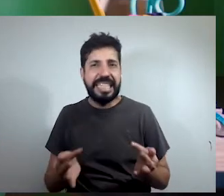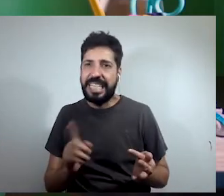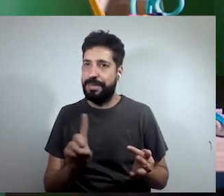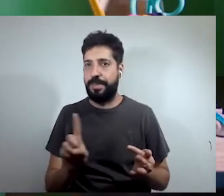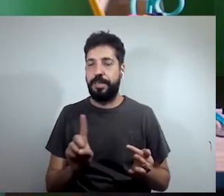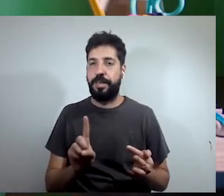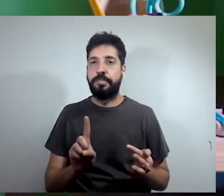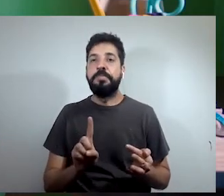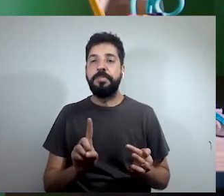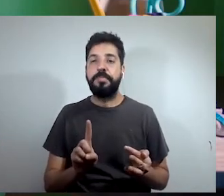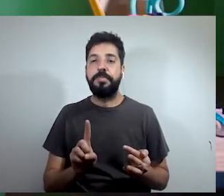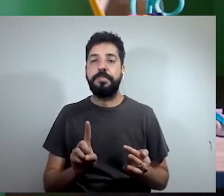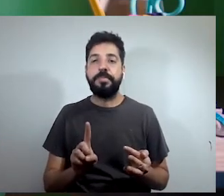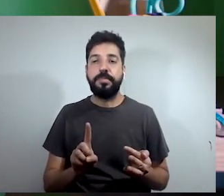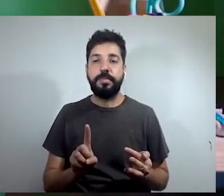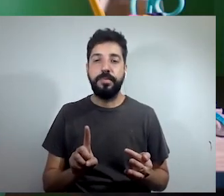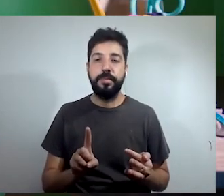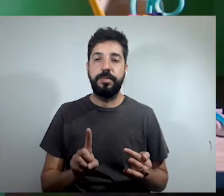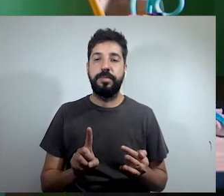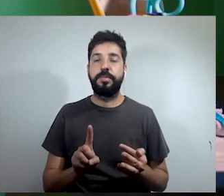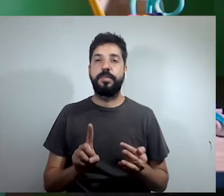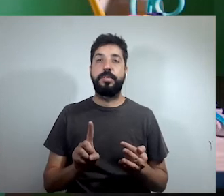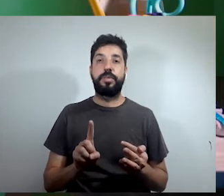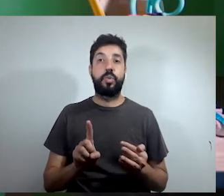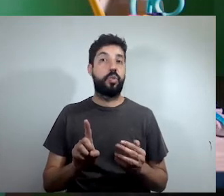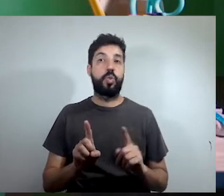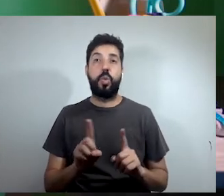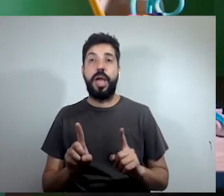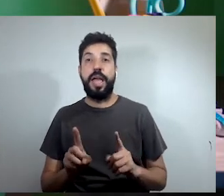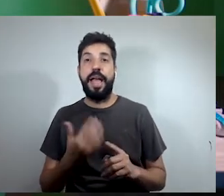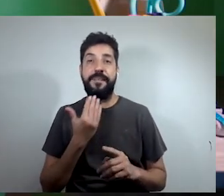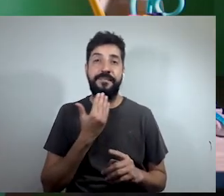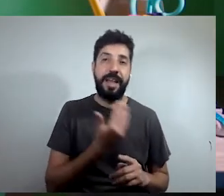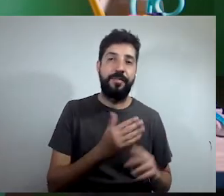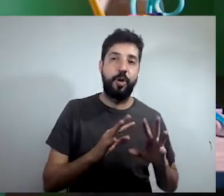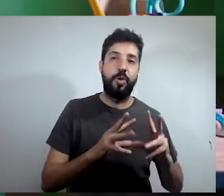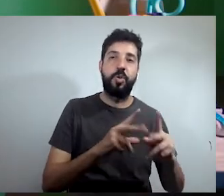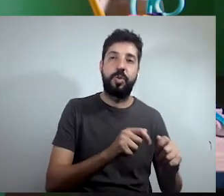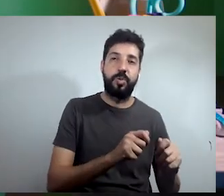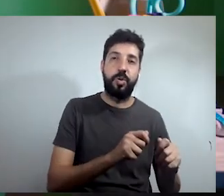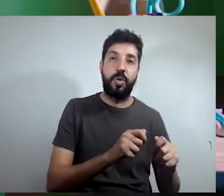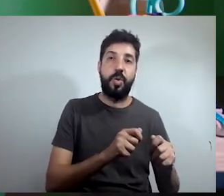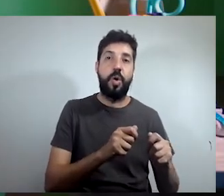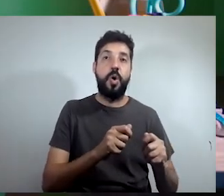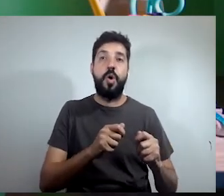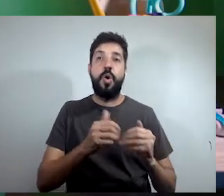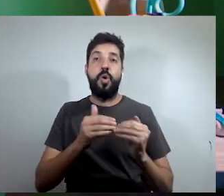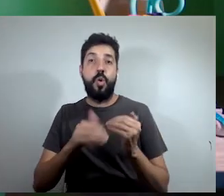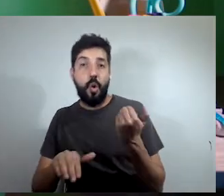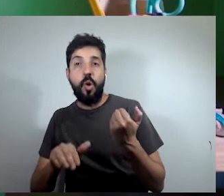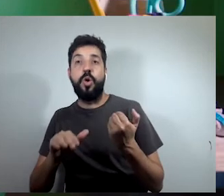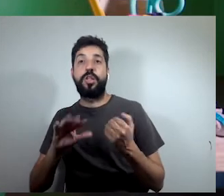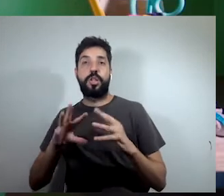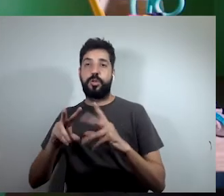simples. Então, assim, ele não está a favor de todos, ele não está contra todos.